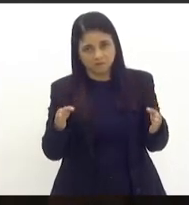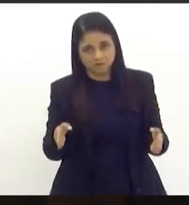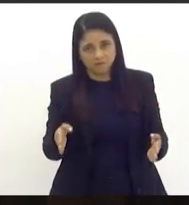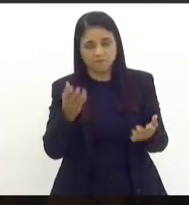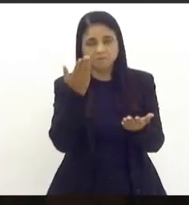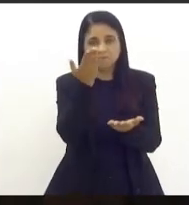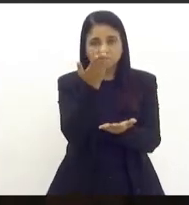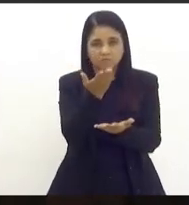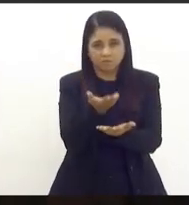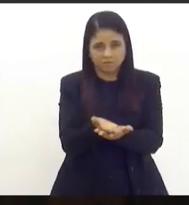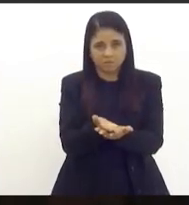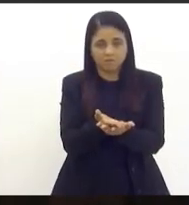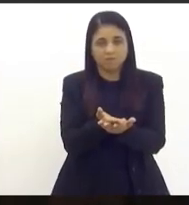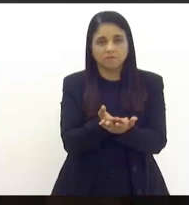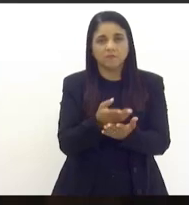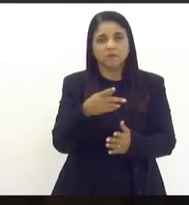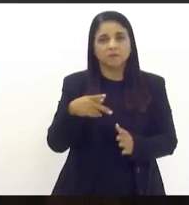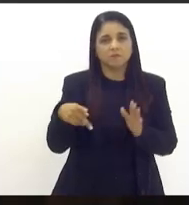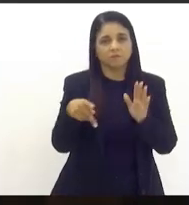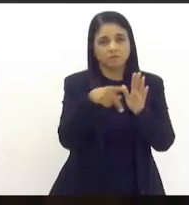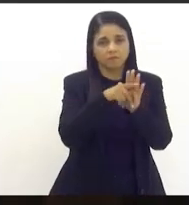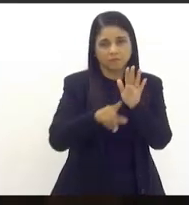sobre a mesa projeto